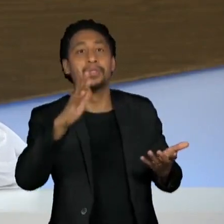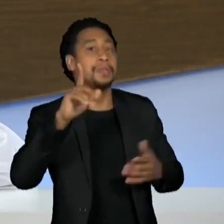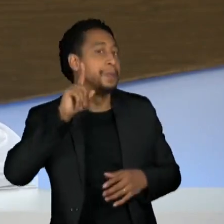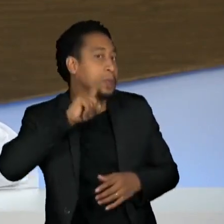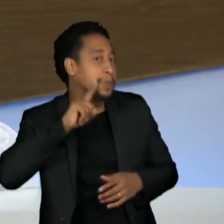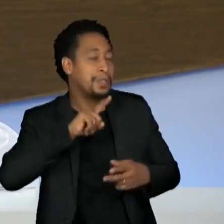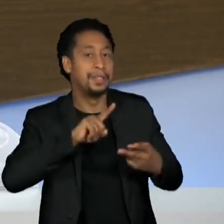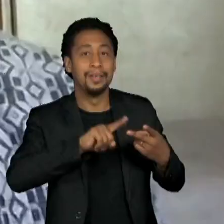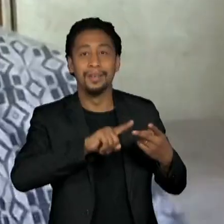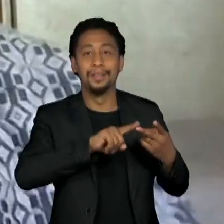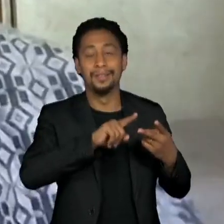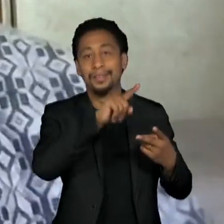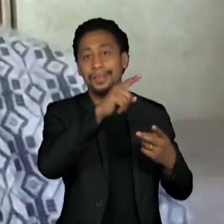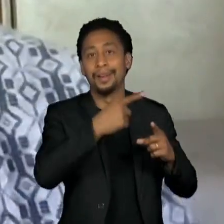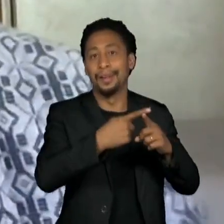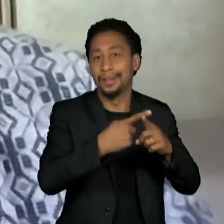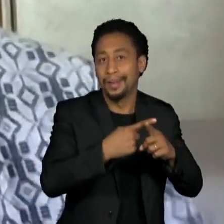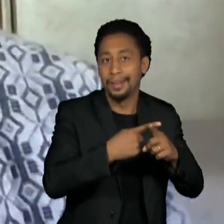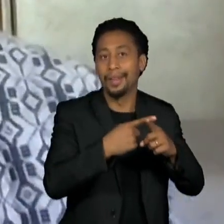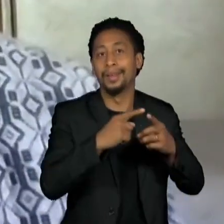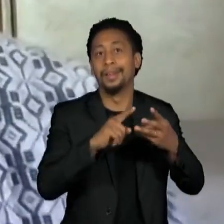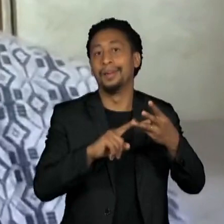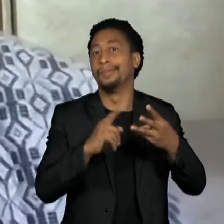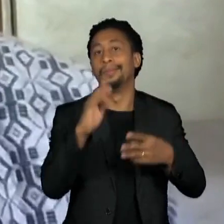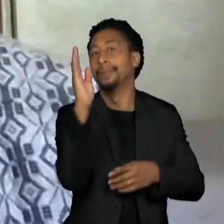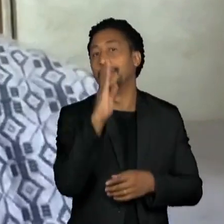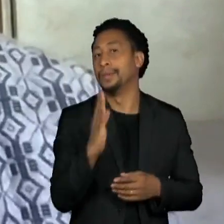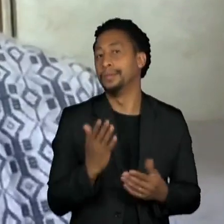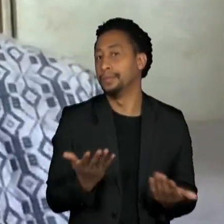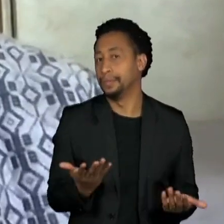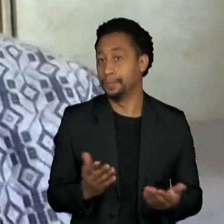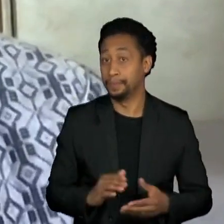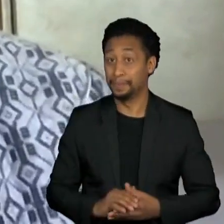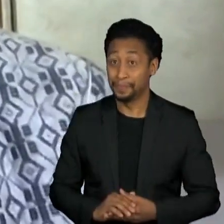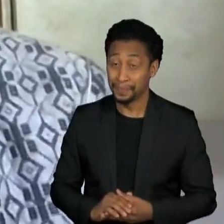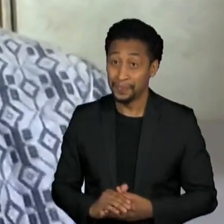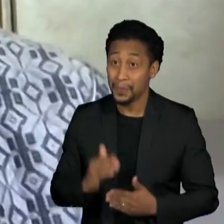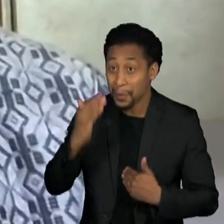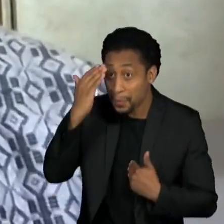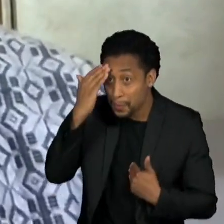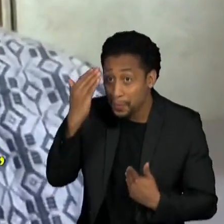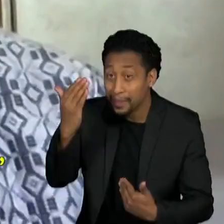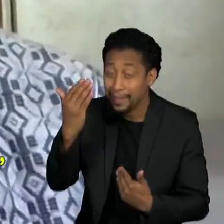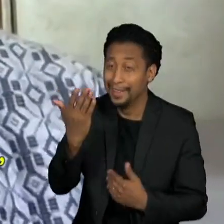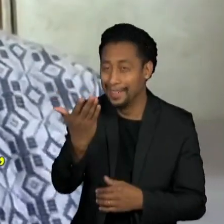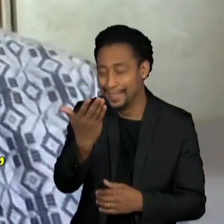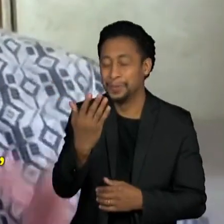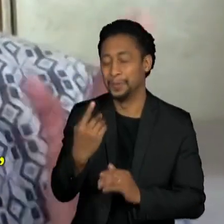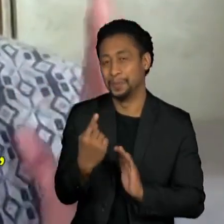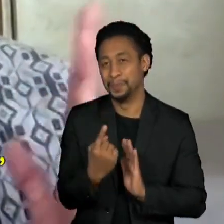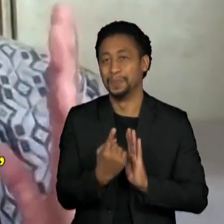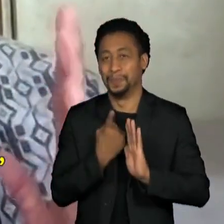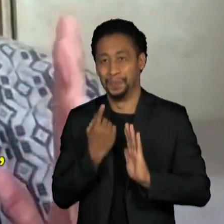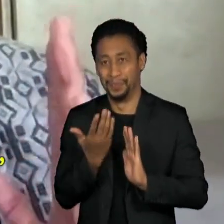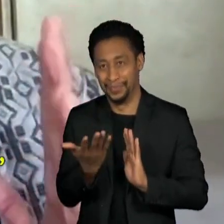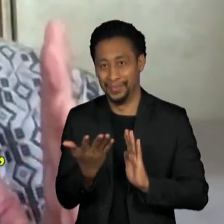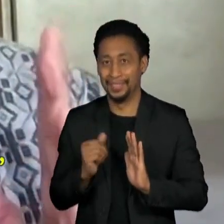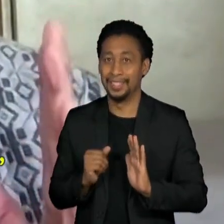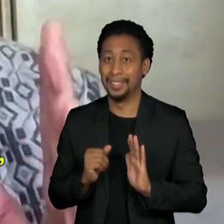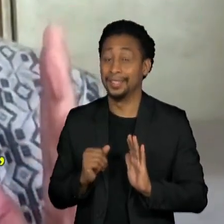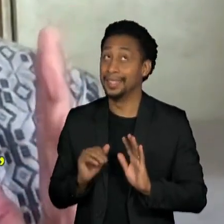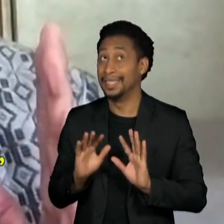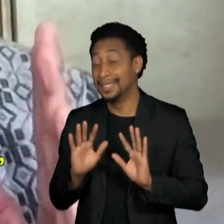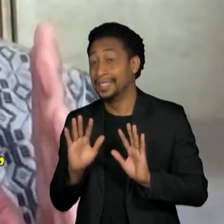Inglaterra, no Brasil. So, thank you. Thank you for the question. I think if you look at